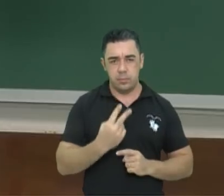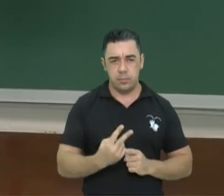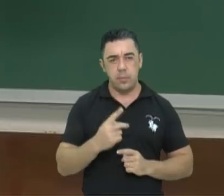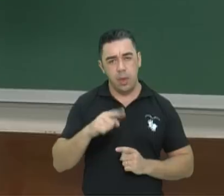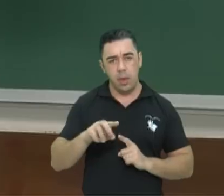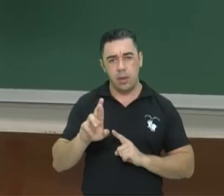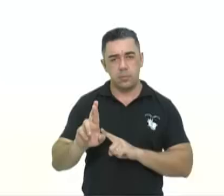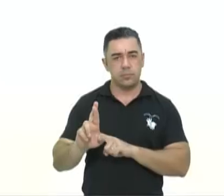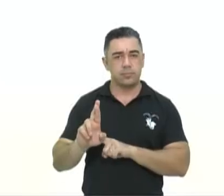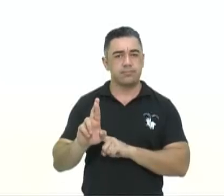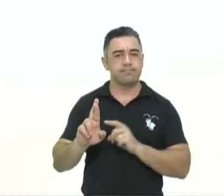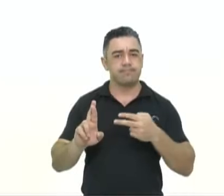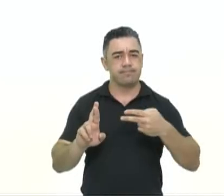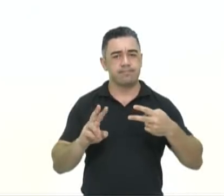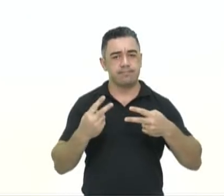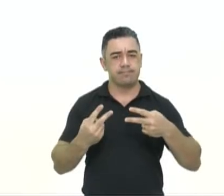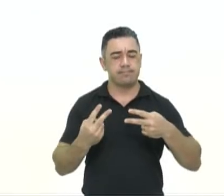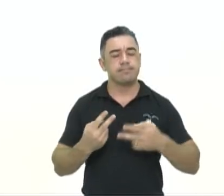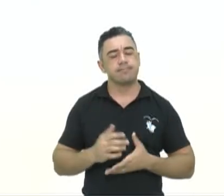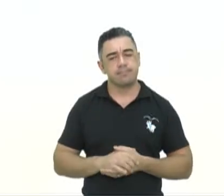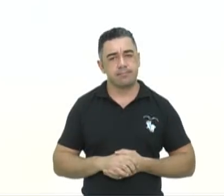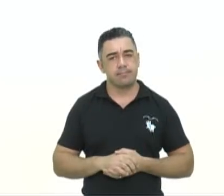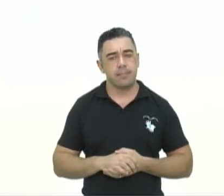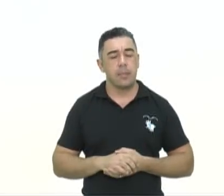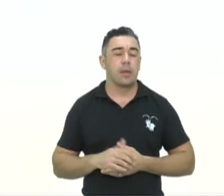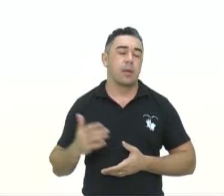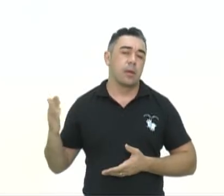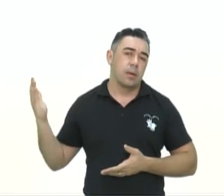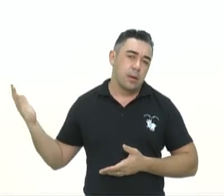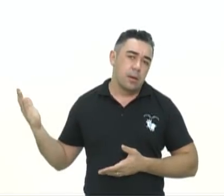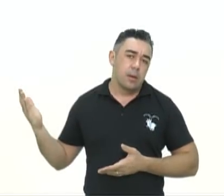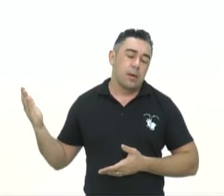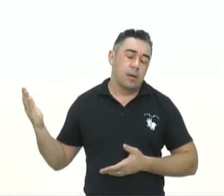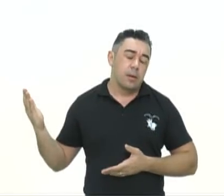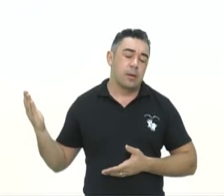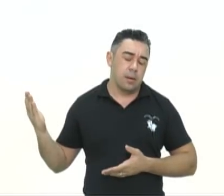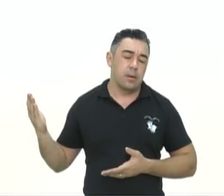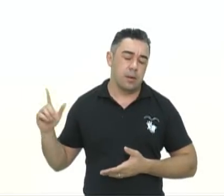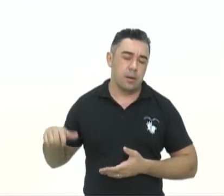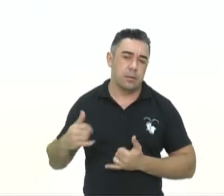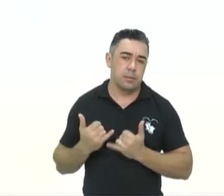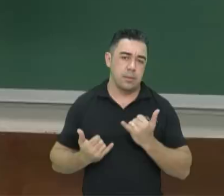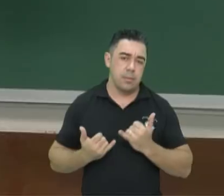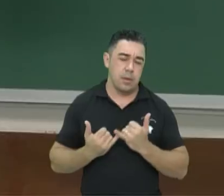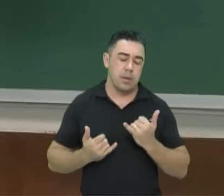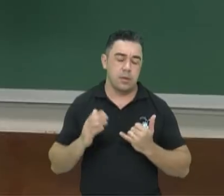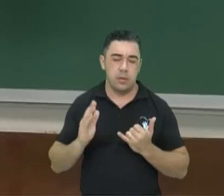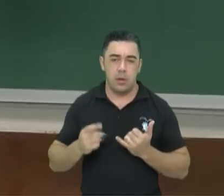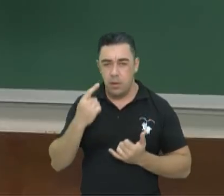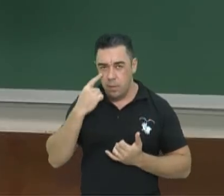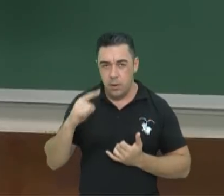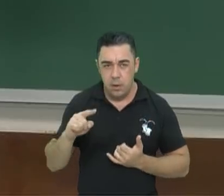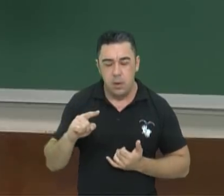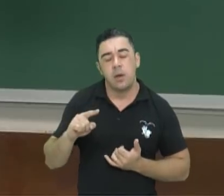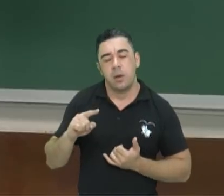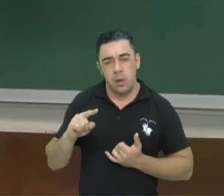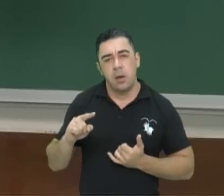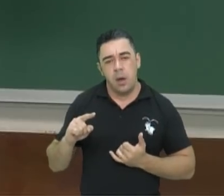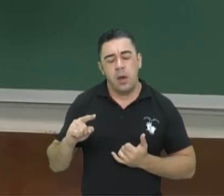2. Então, pelo segundo caso de semelhança, esses triângulos, são semelhantes. Então, a gente já